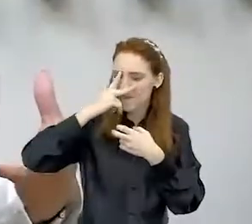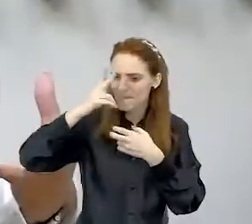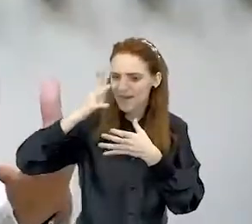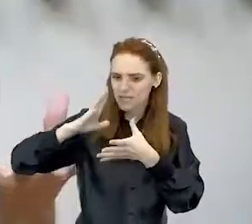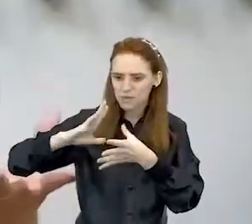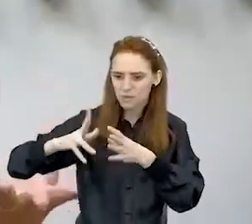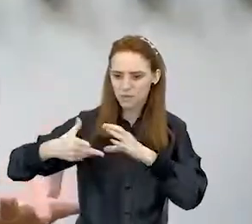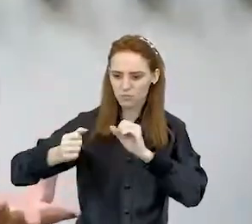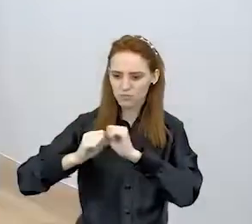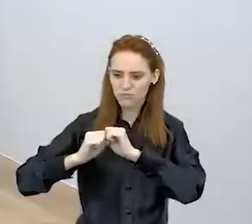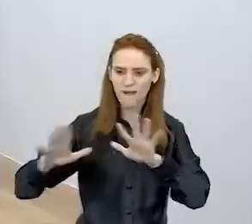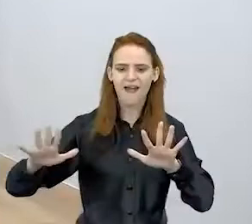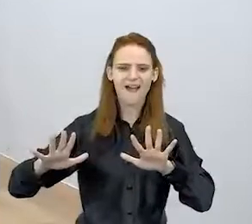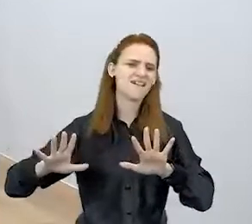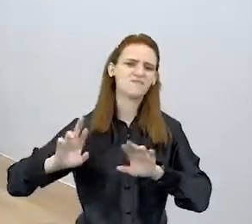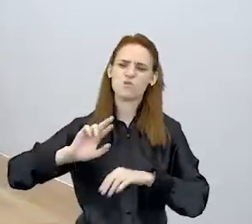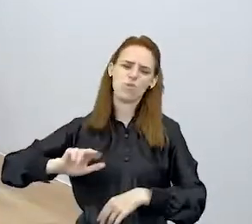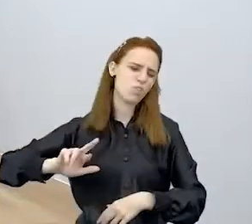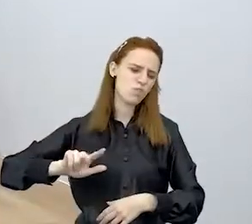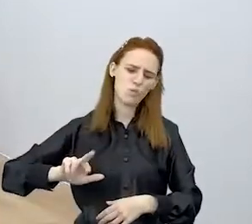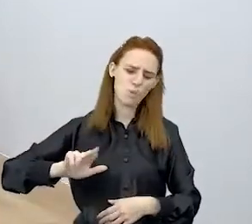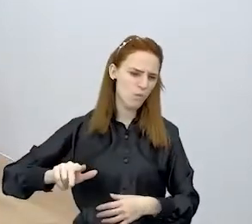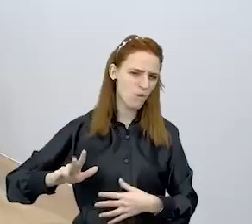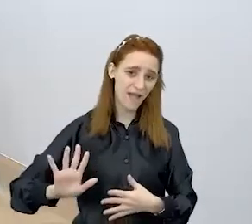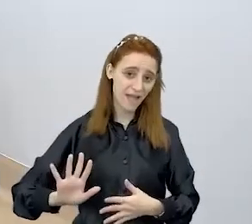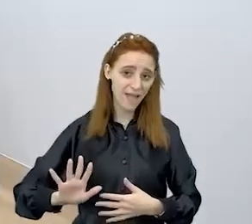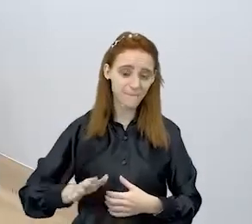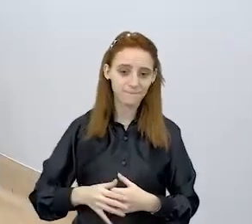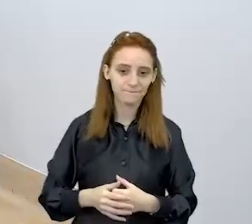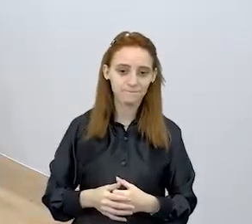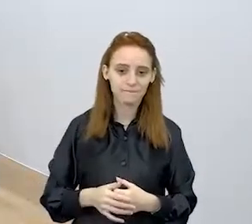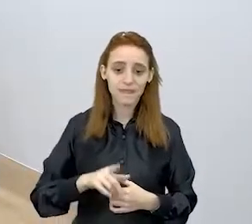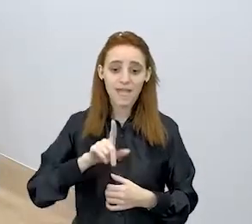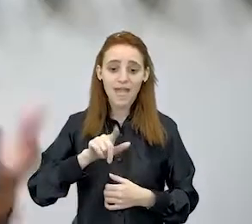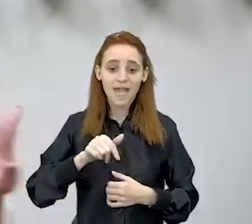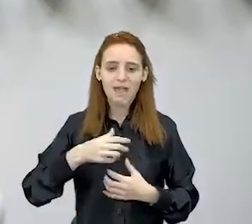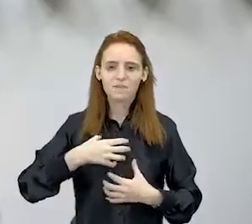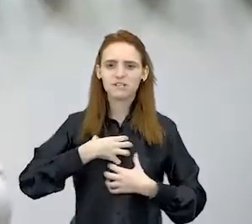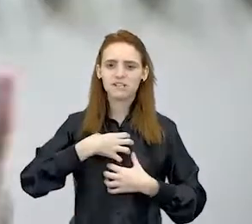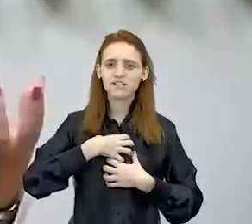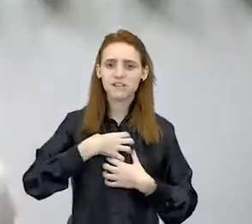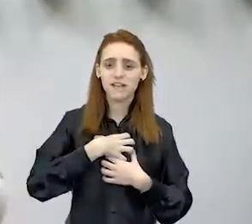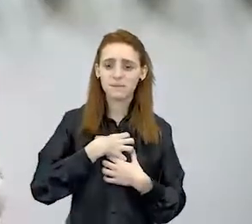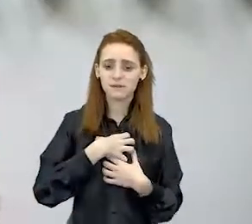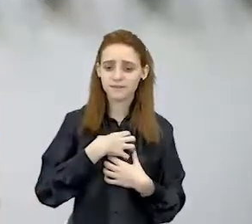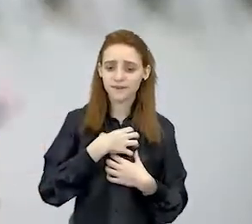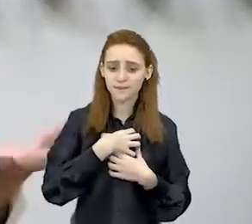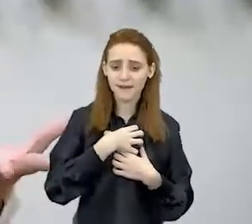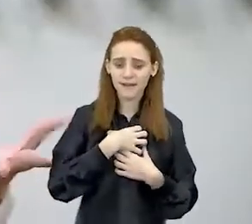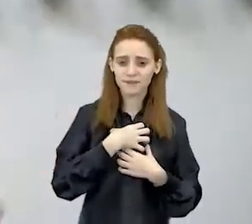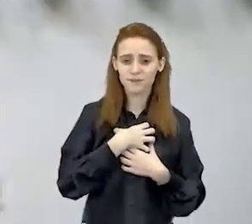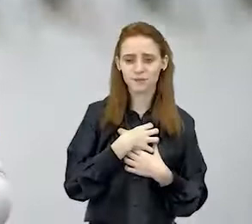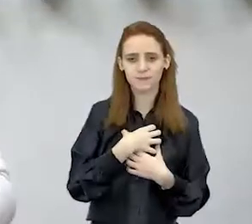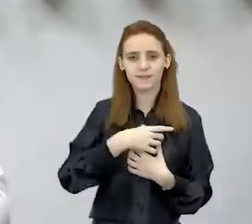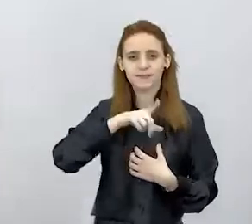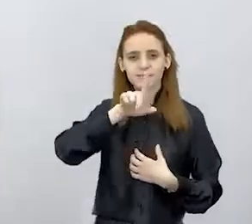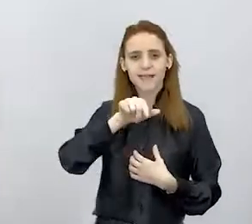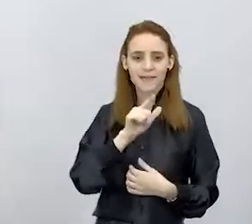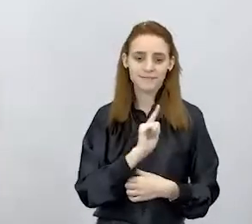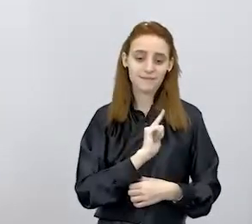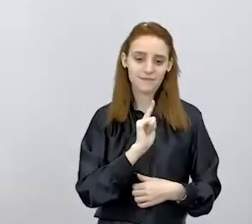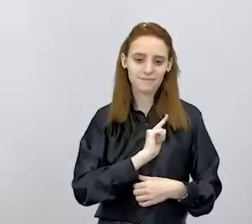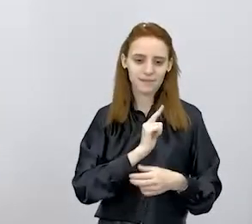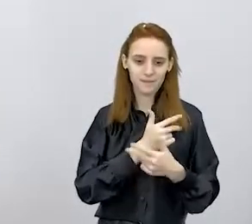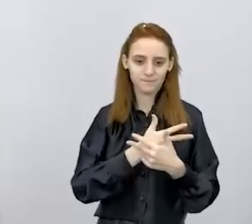planeta. Verdade. E não é. E só são opiniões contrárias, formas, visões. Para mim é muito simples. Tem uma coisa